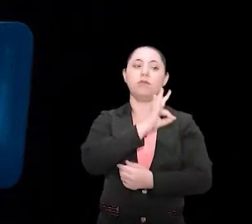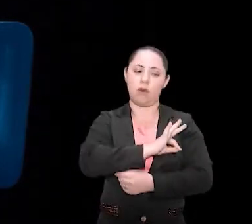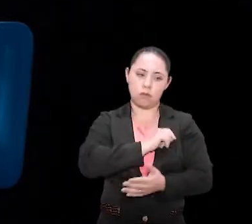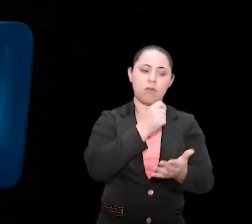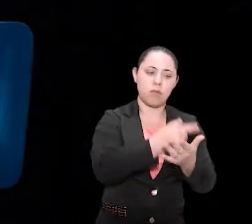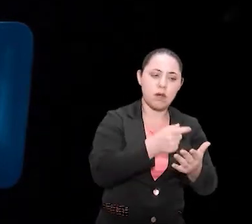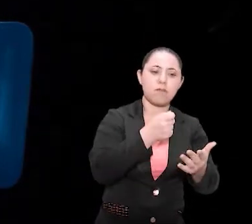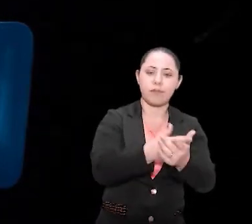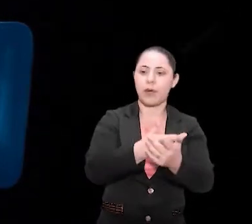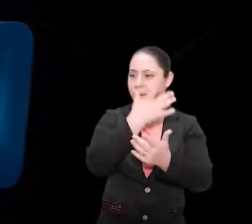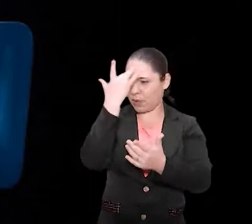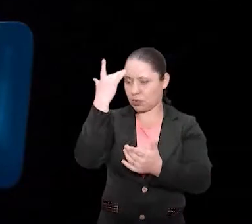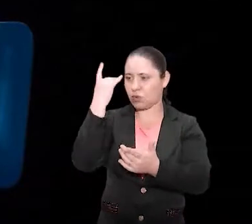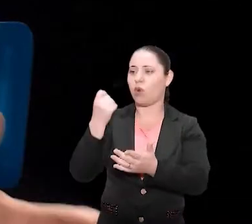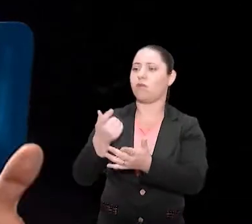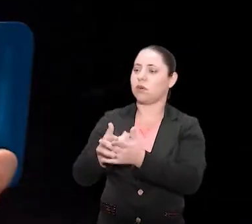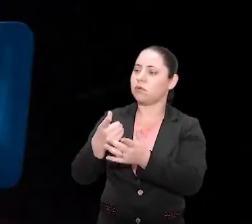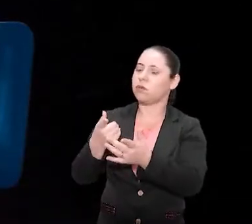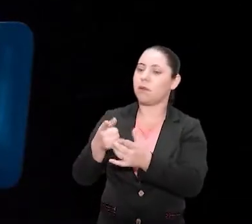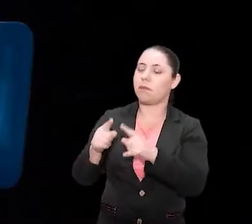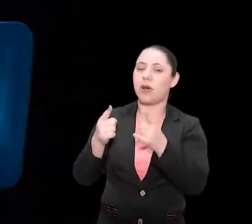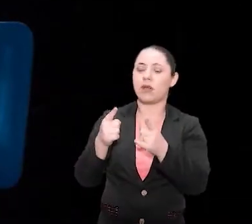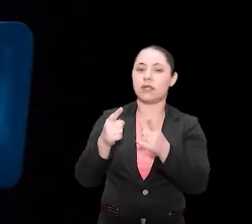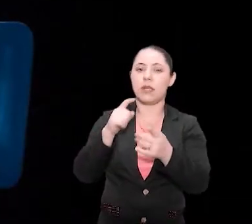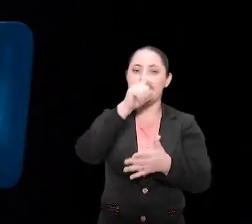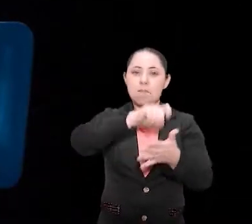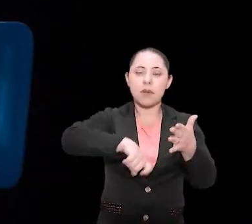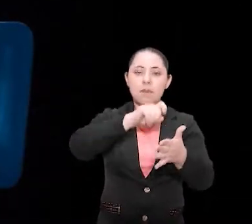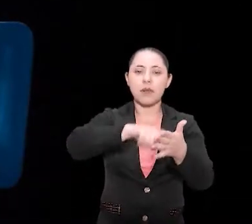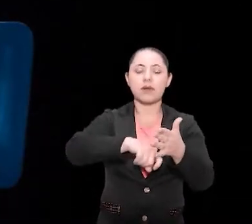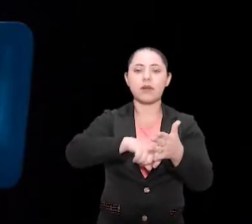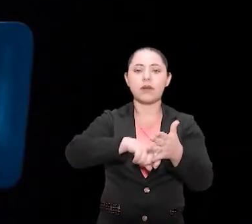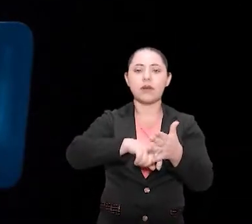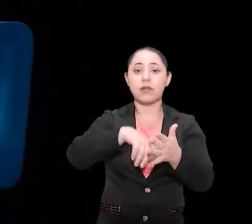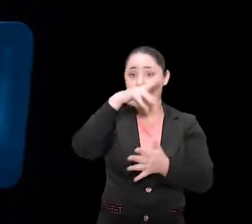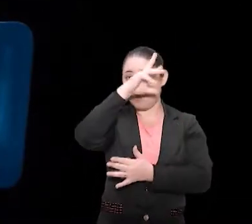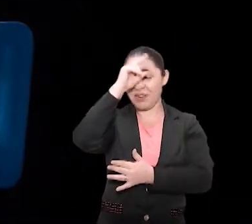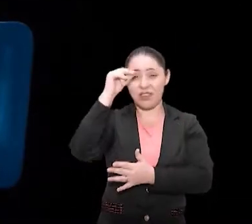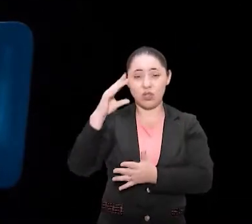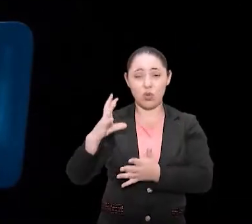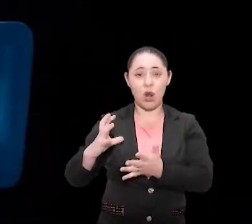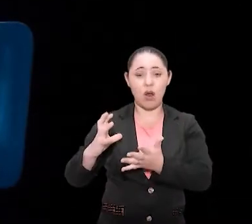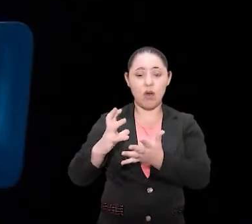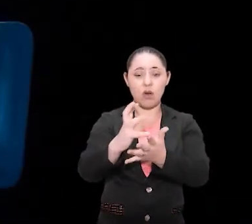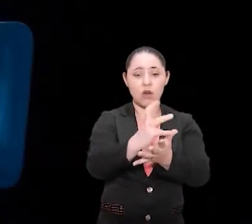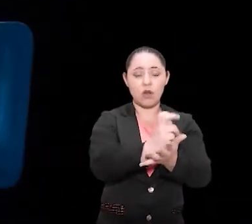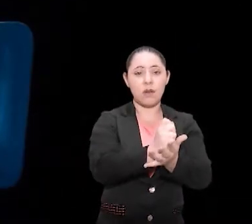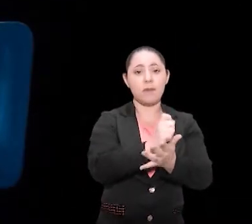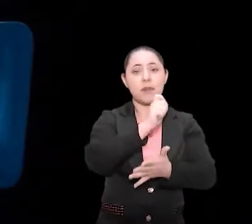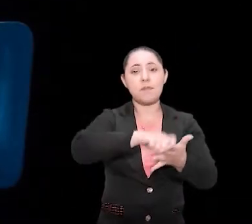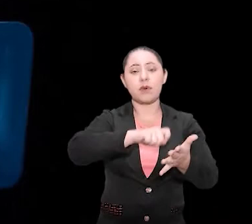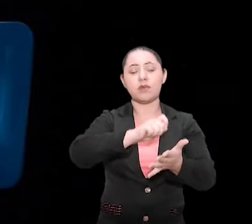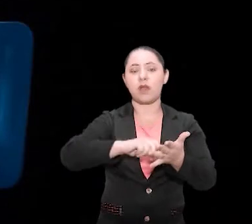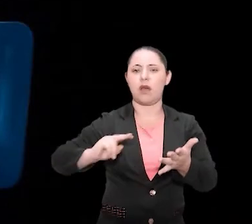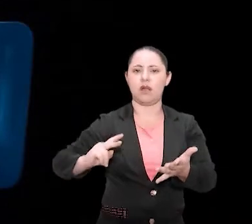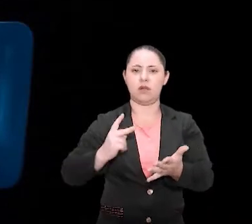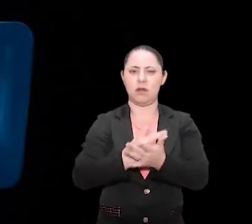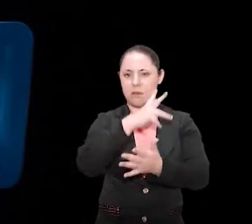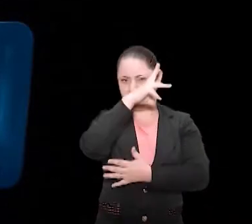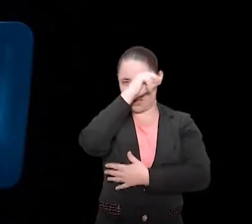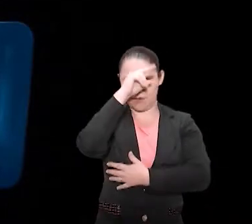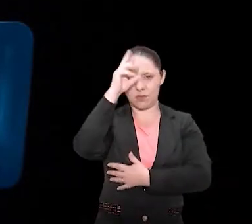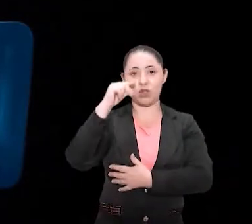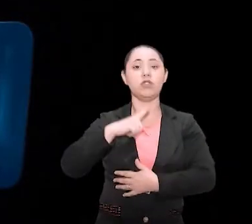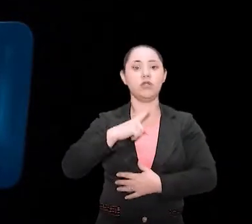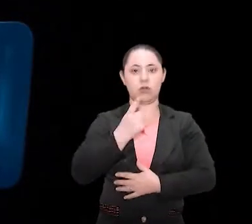prioriza fornecedor, ela prioriza tudo, menos pagamento de imposto. E a prefeitura vive do imposto. Muita gente de fora, às vezes, achava erroneamente que a prefeitura